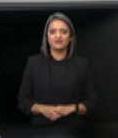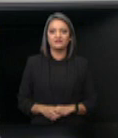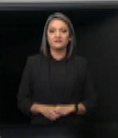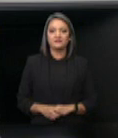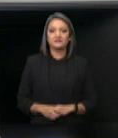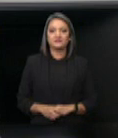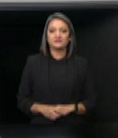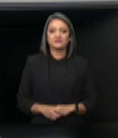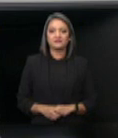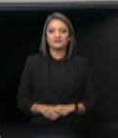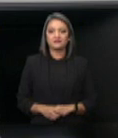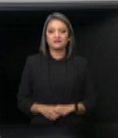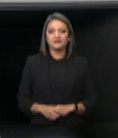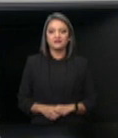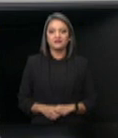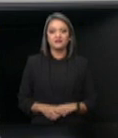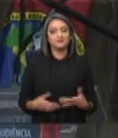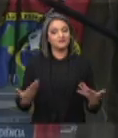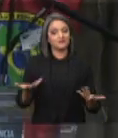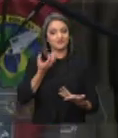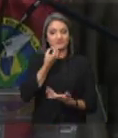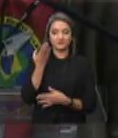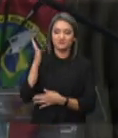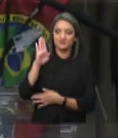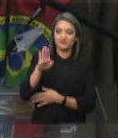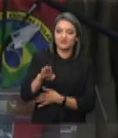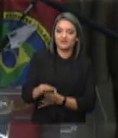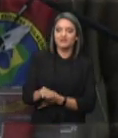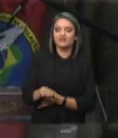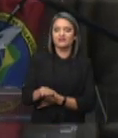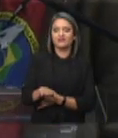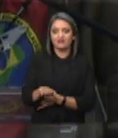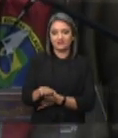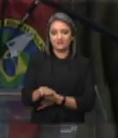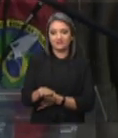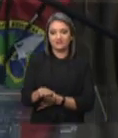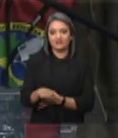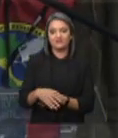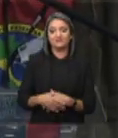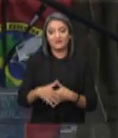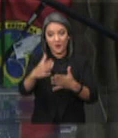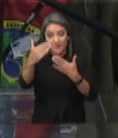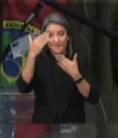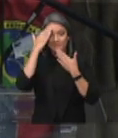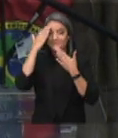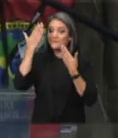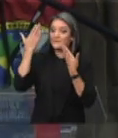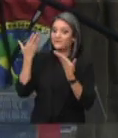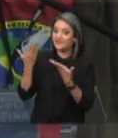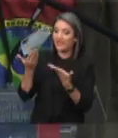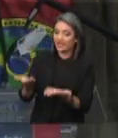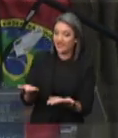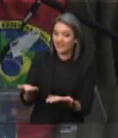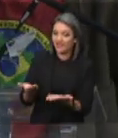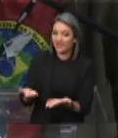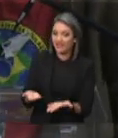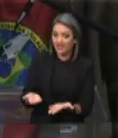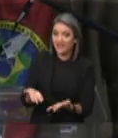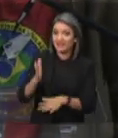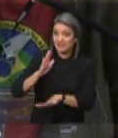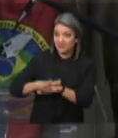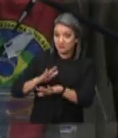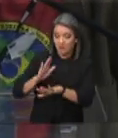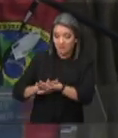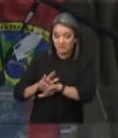é boa tarde espiritismo tá agradecemos Esse é essa